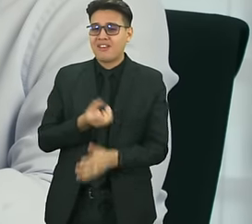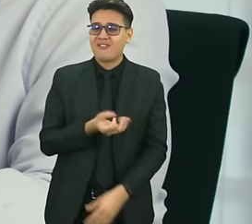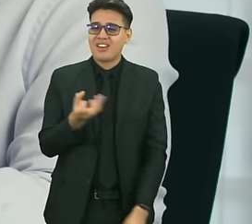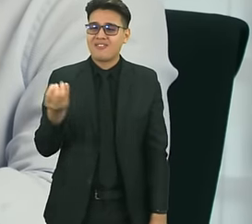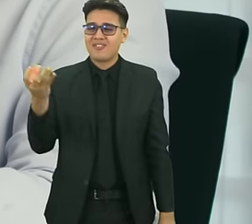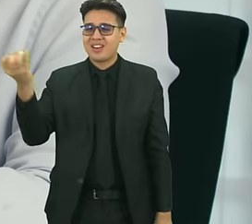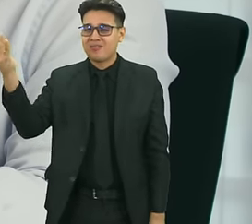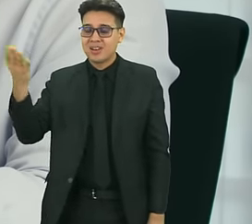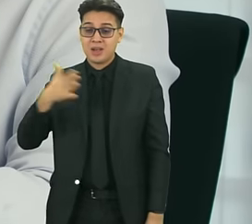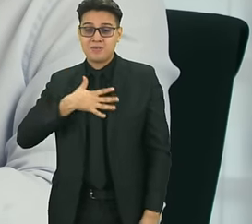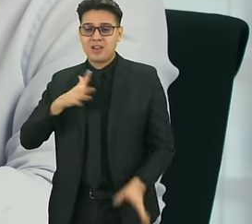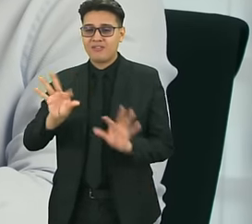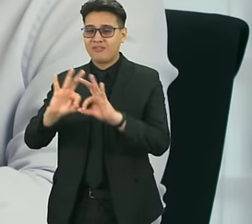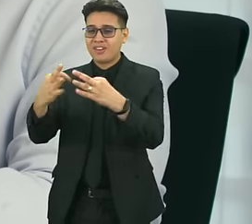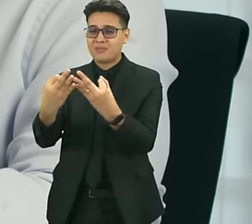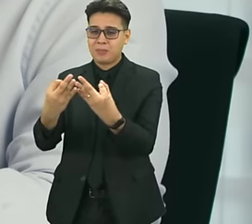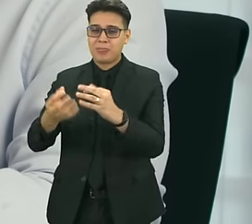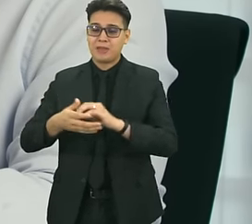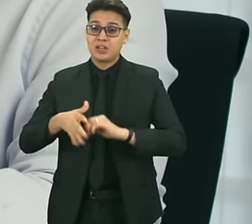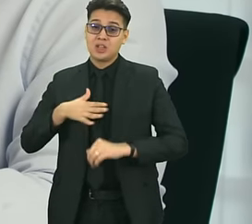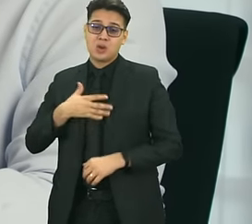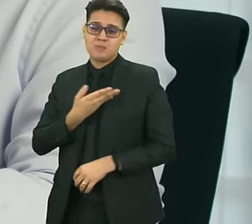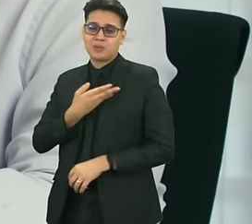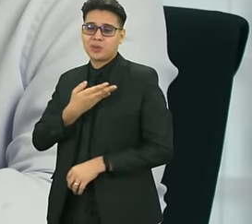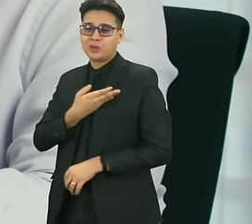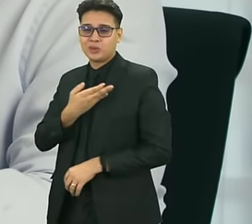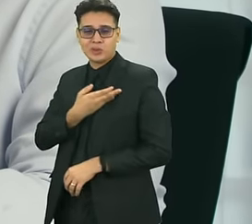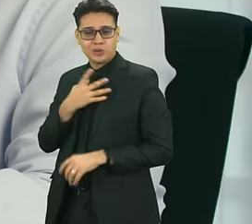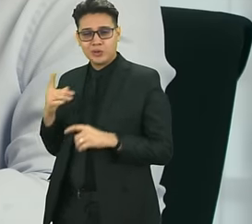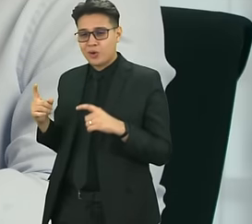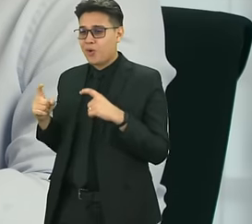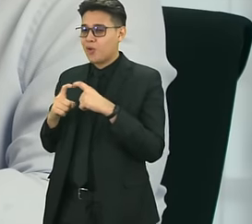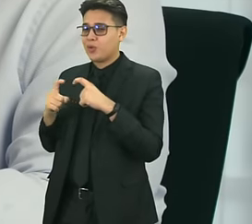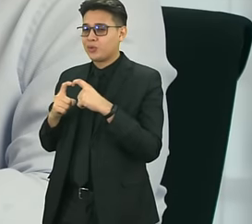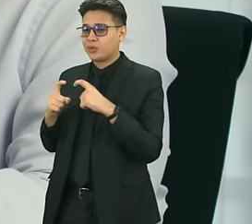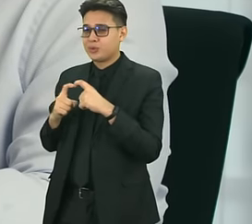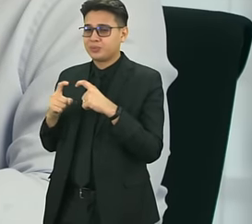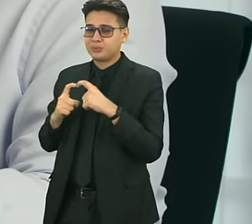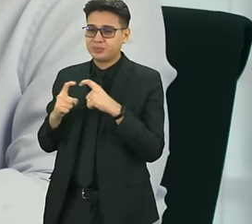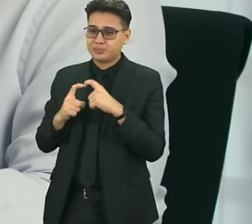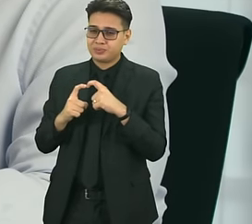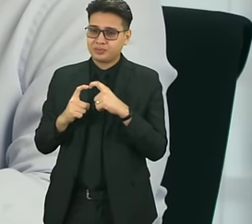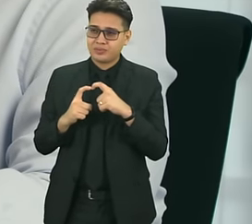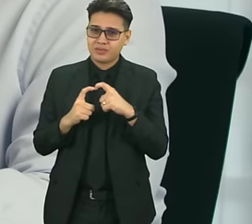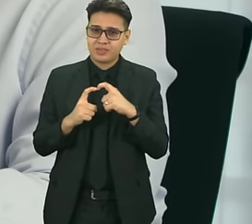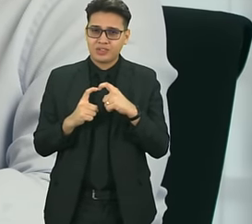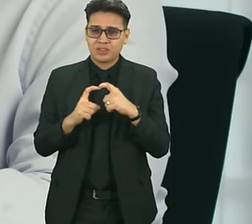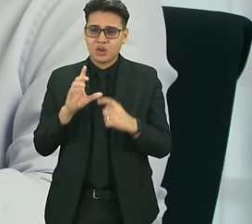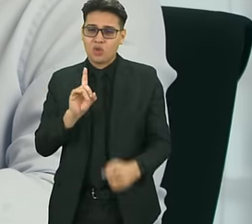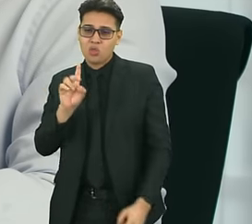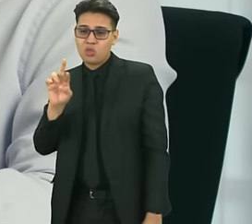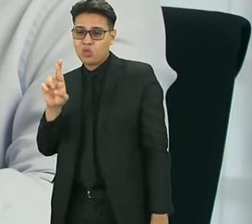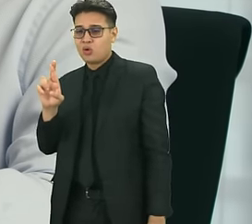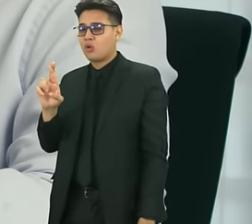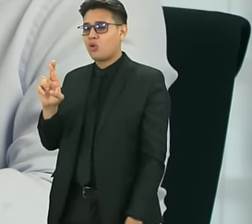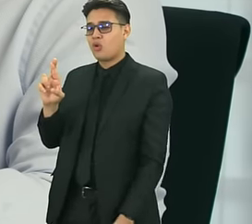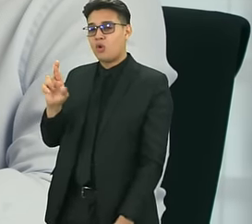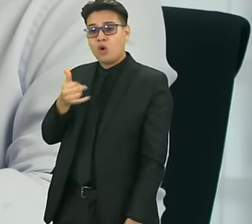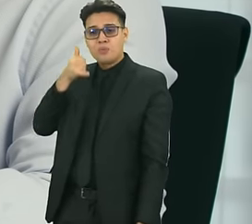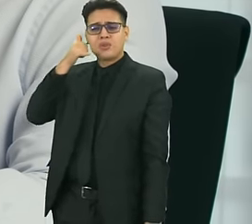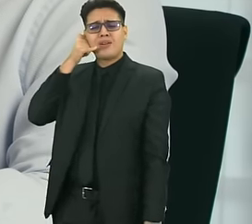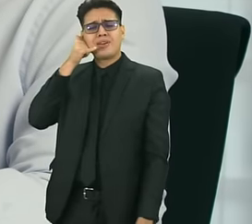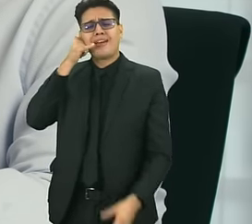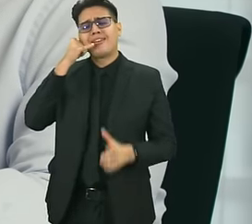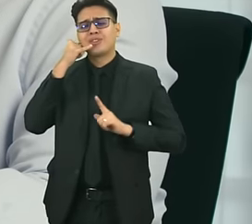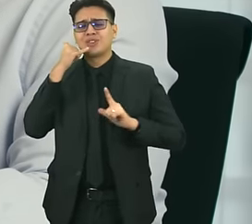família. E o meu colega de profissão médica, oncologista, doutor Fernando Maluf, me telefonou e falou: Vladimir, tem um